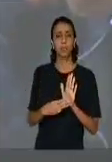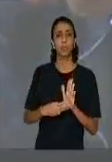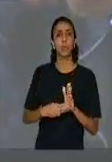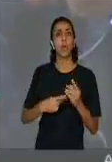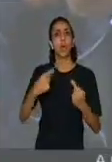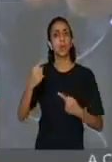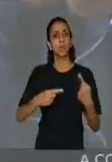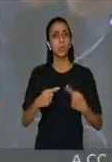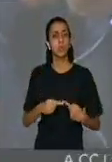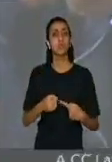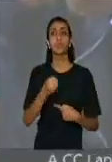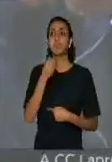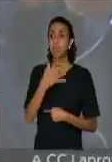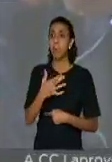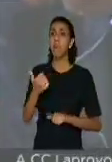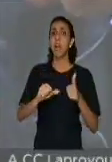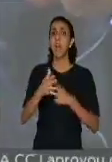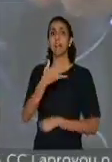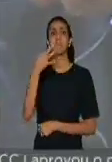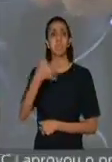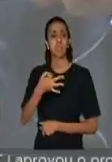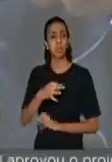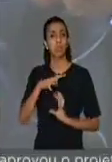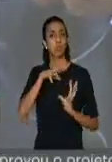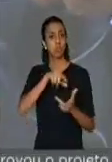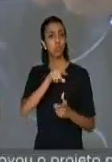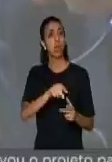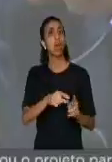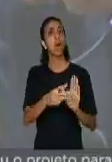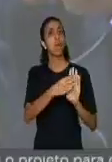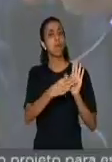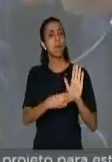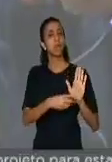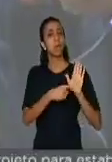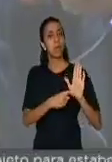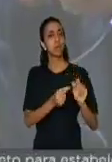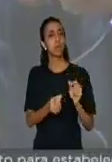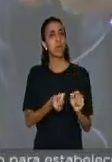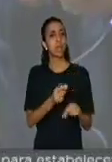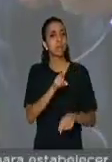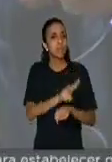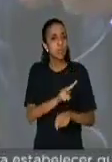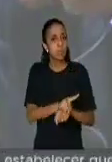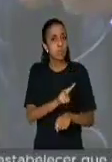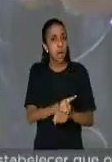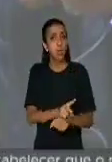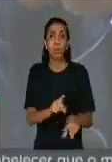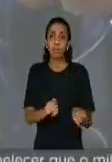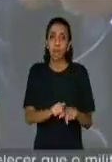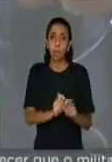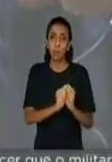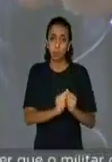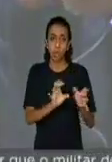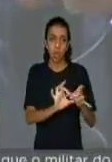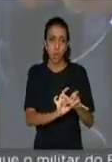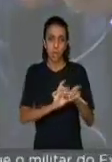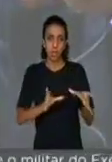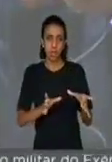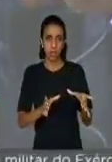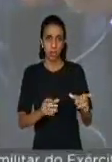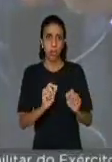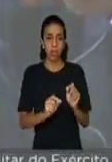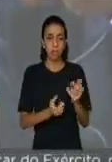das mais bem avaliadas do mundo. Um modelo que aponta para o cuidado em liberdade nos serviços da rede de